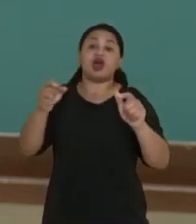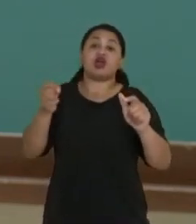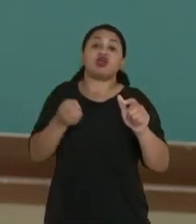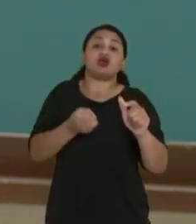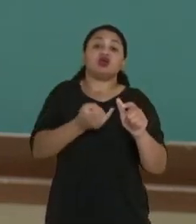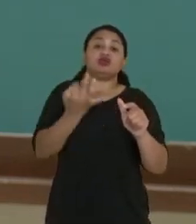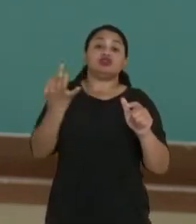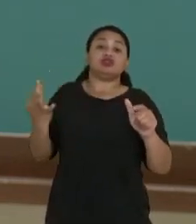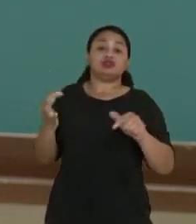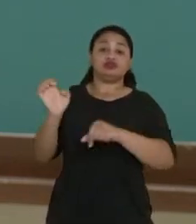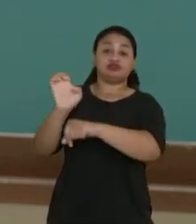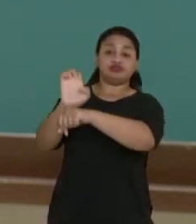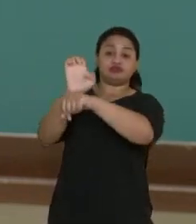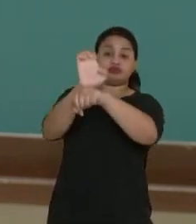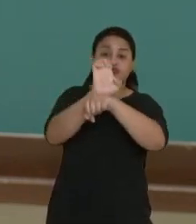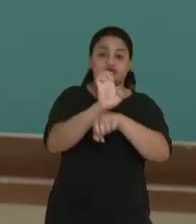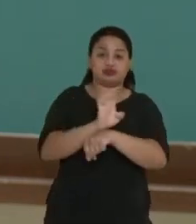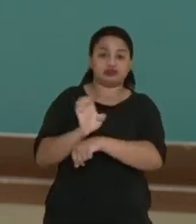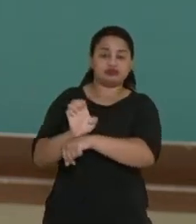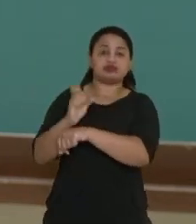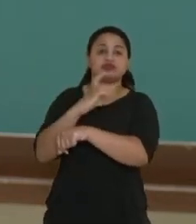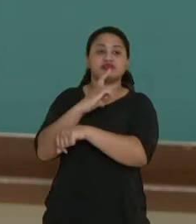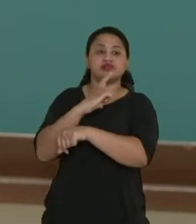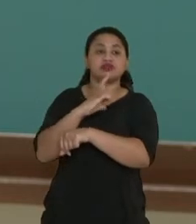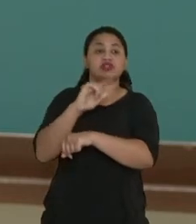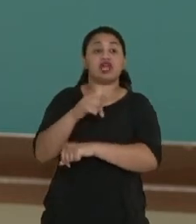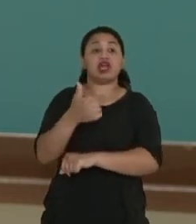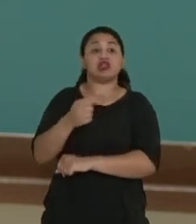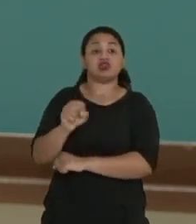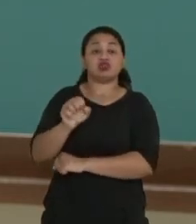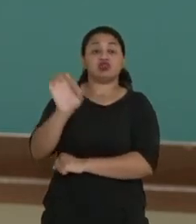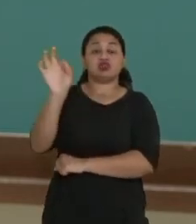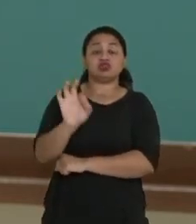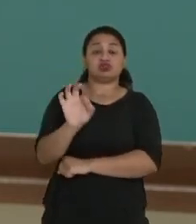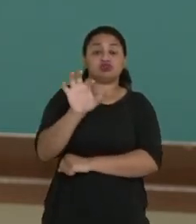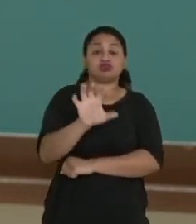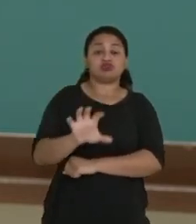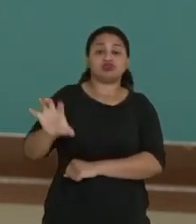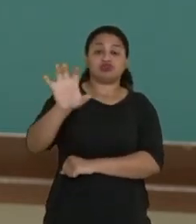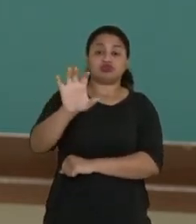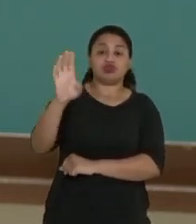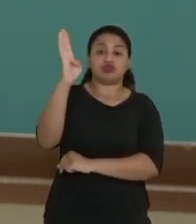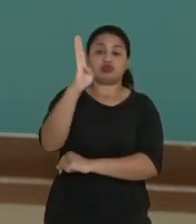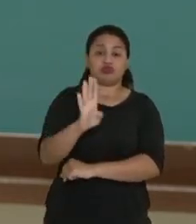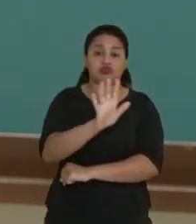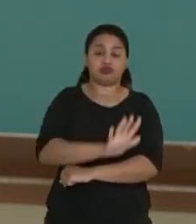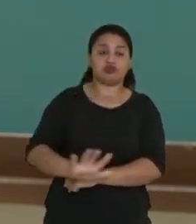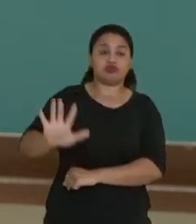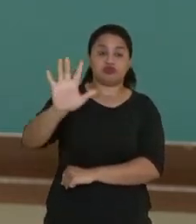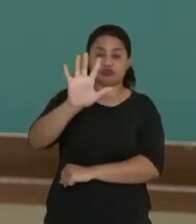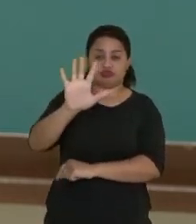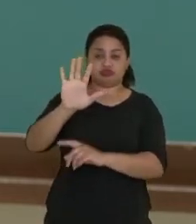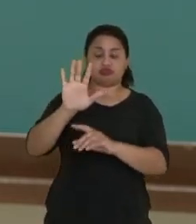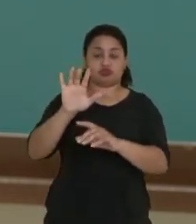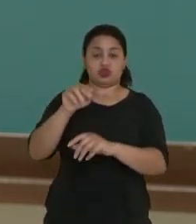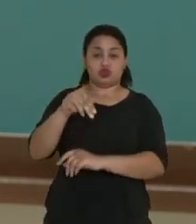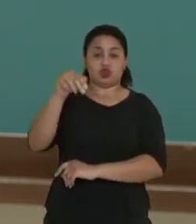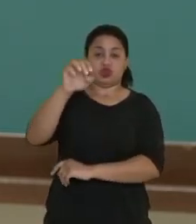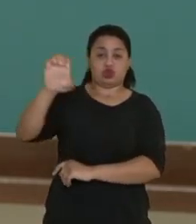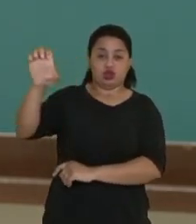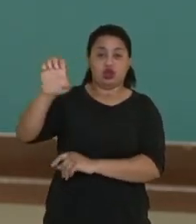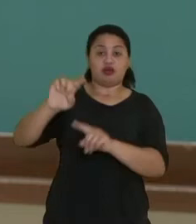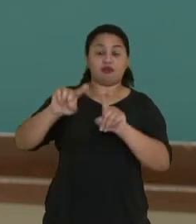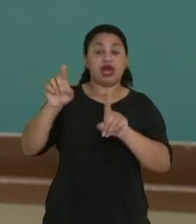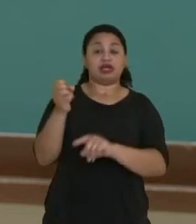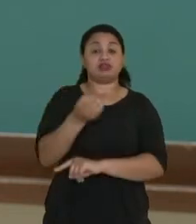número de estados. Representa 18% do território brasileiro, o total da região. Mas a quantidade